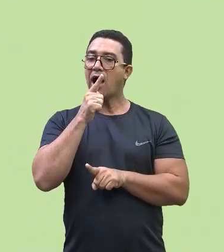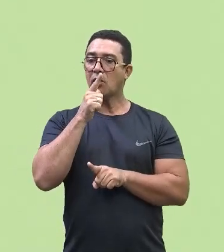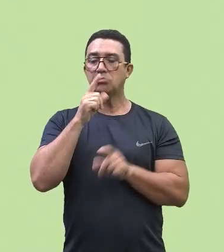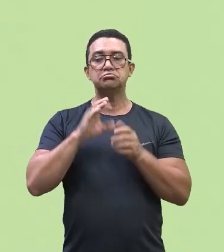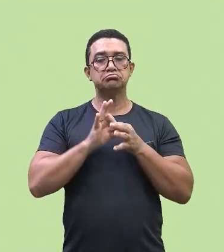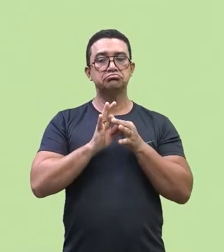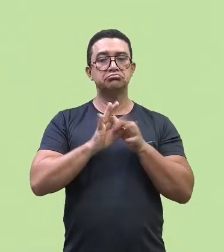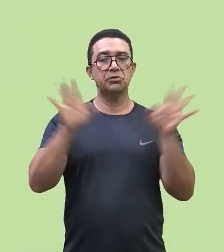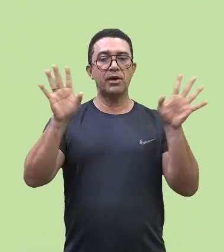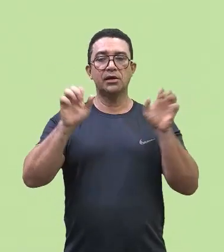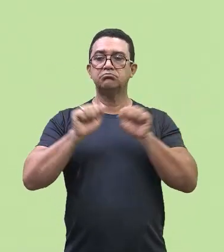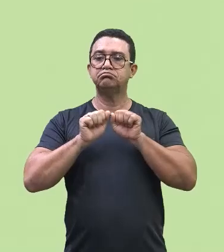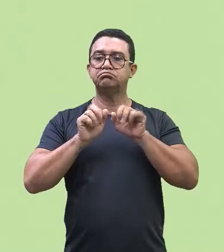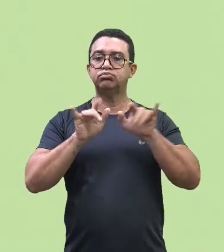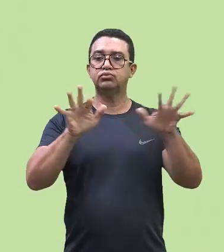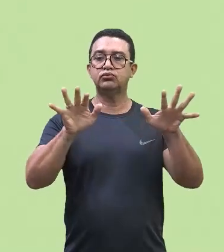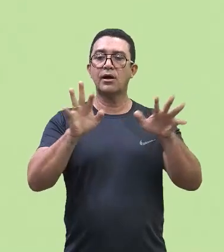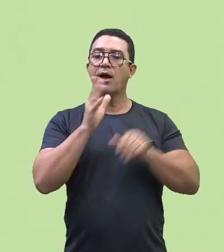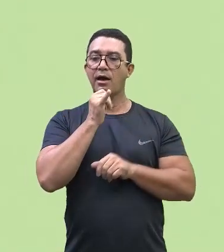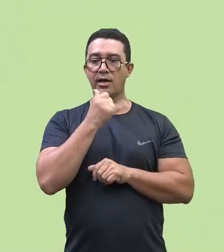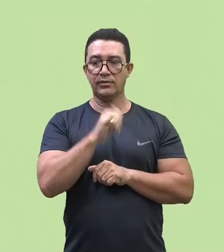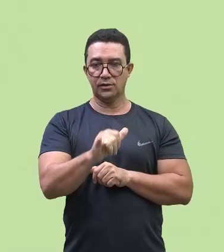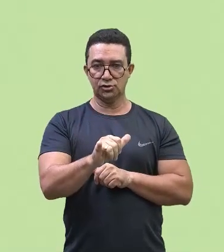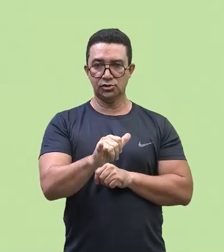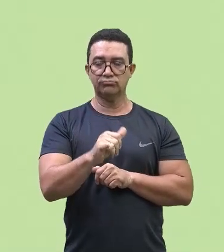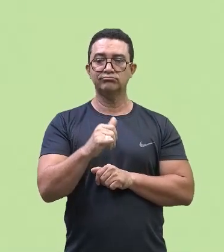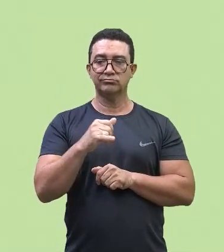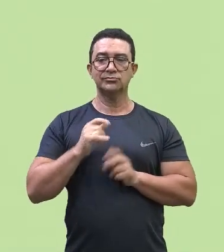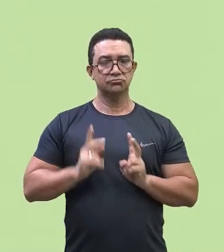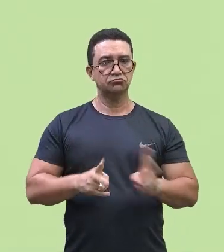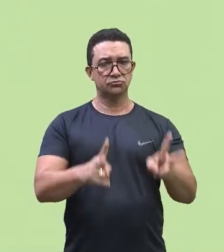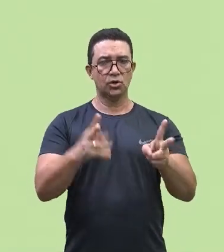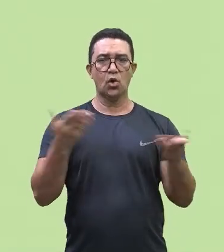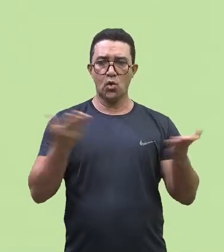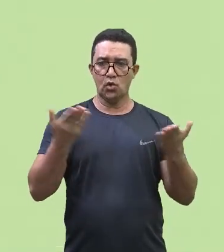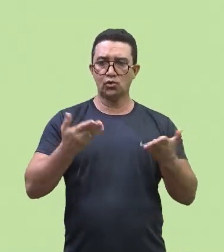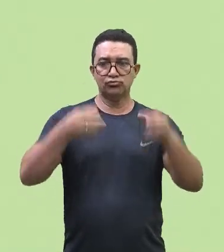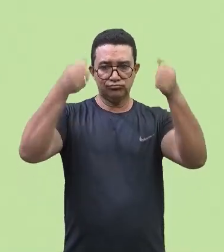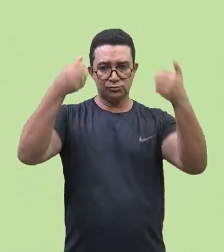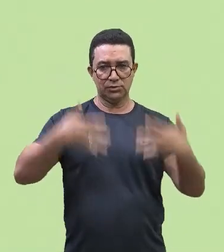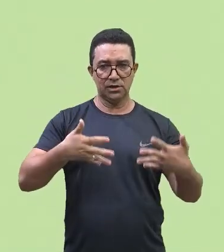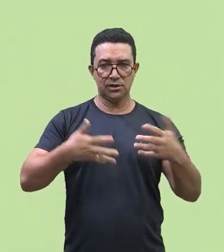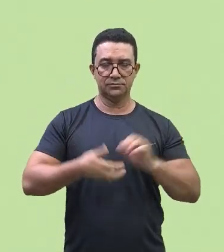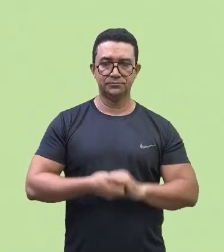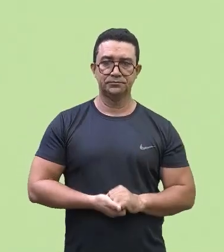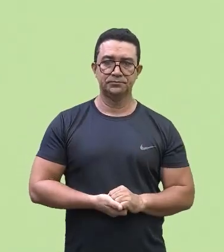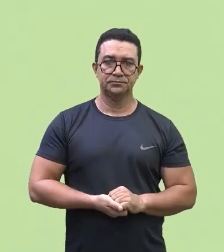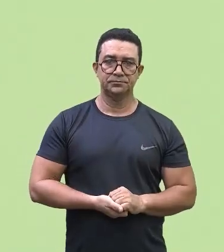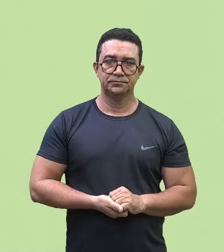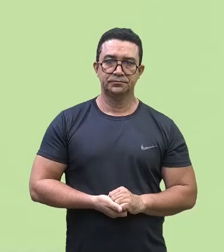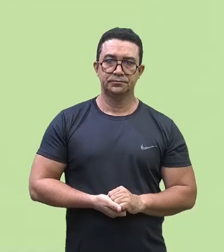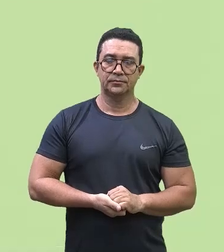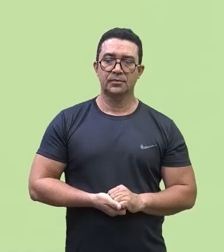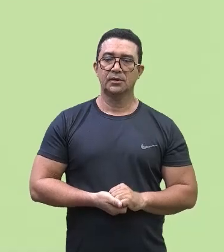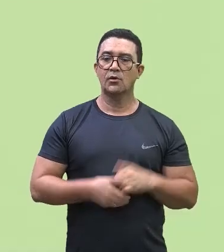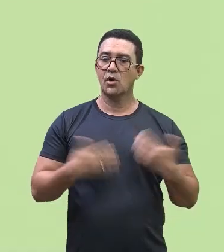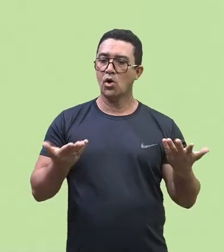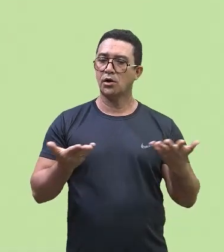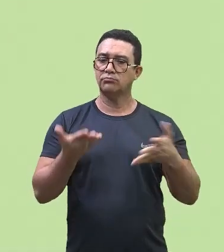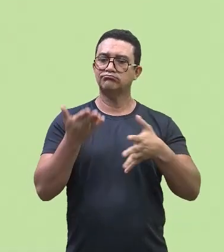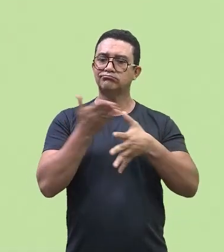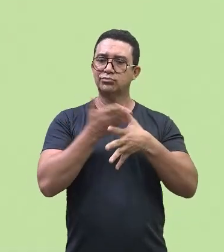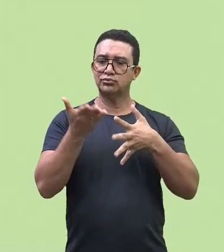essa energia que a gente precisa conversar, vai continuar falando na aula de hoje, tá? Agora eu trouxe para vocês aqui uma classificação quanto